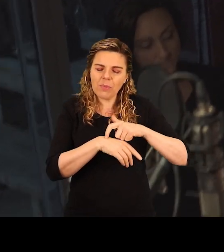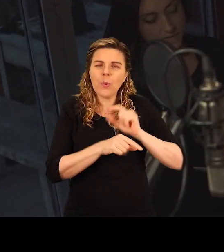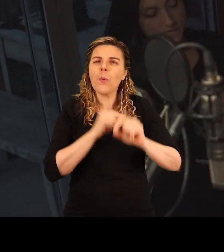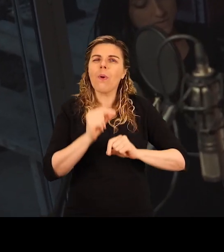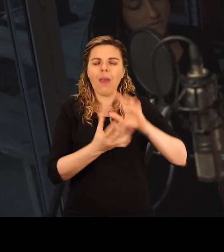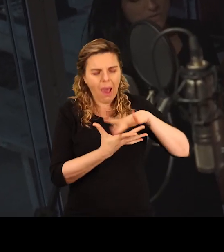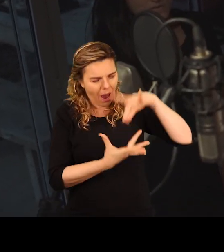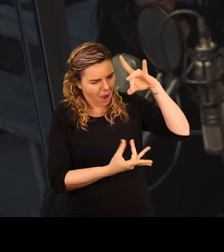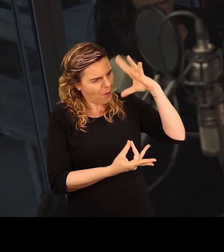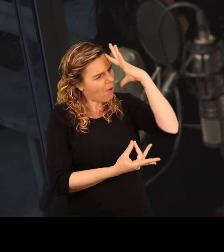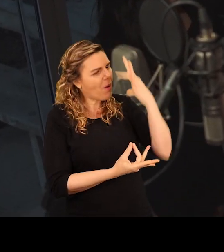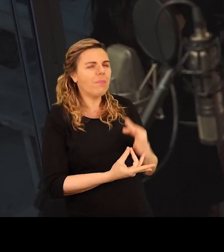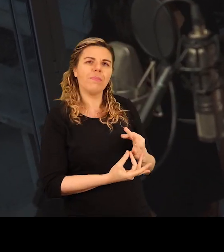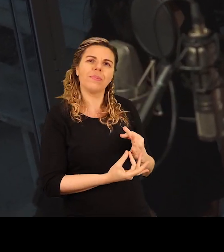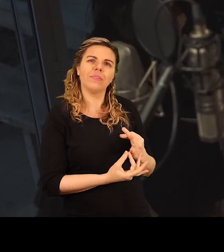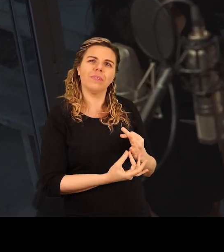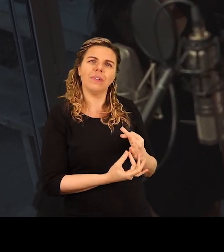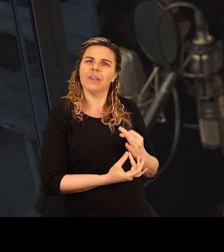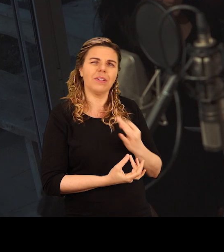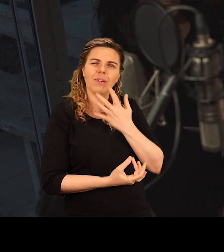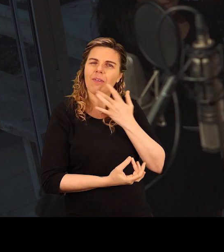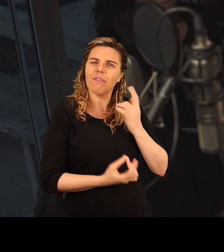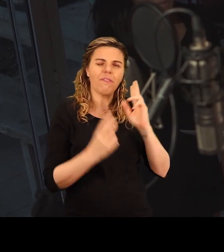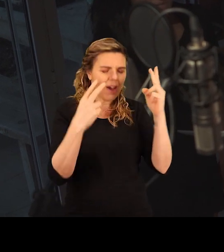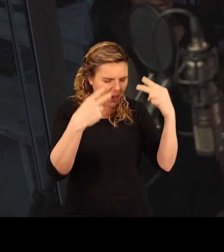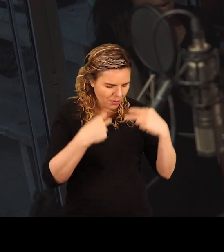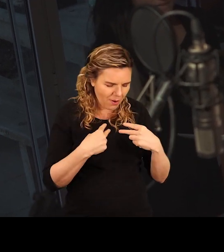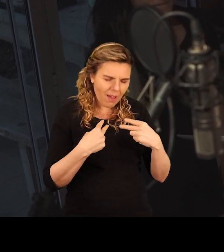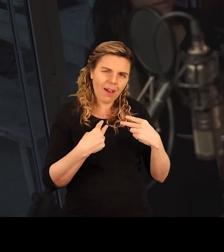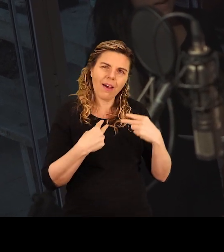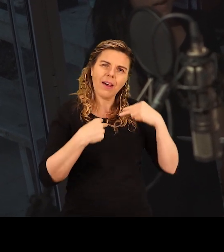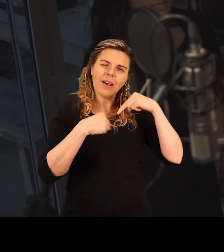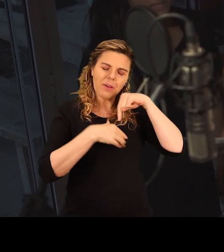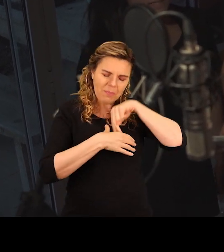Lado a lado, estão em frente a dois microfones. Leem a oração em dois tablets.